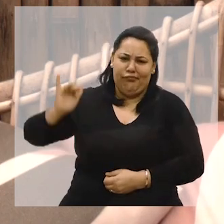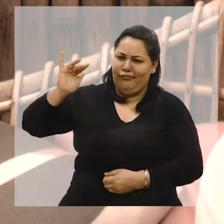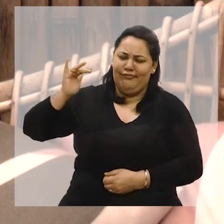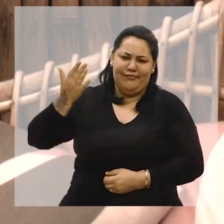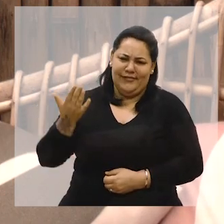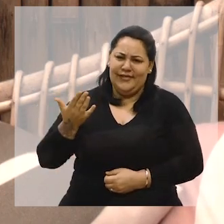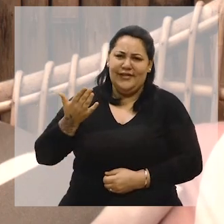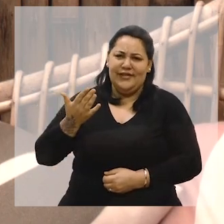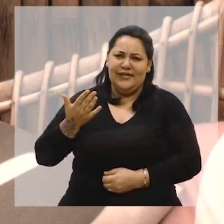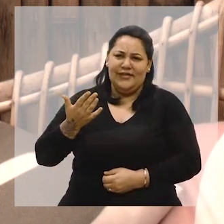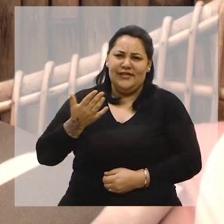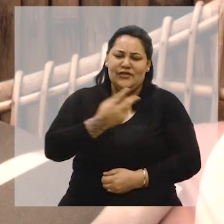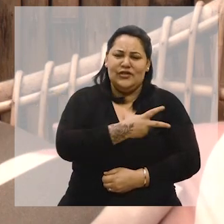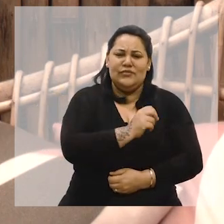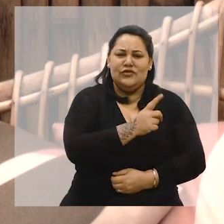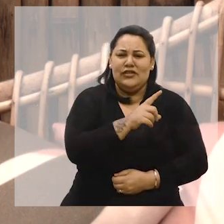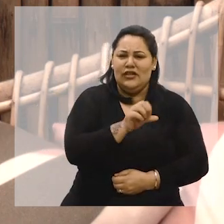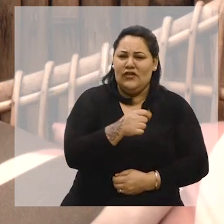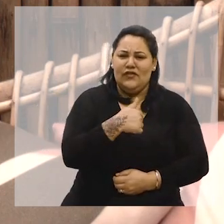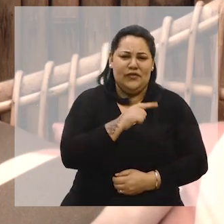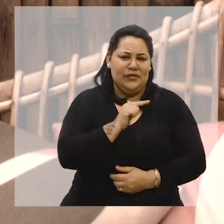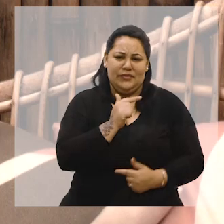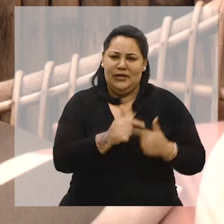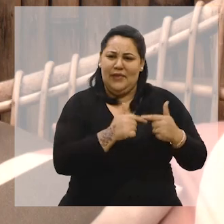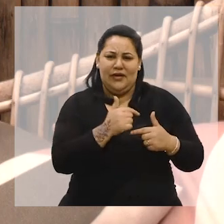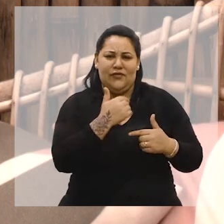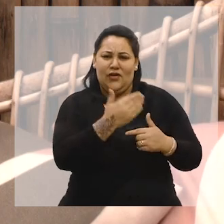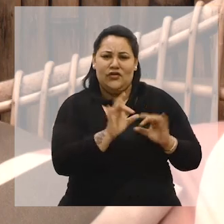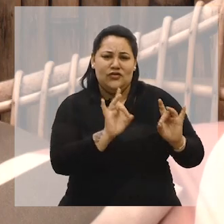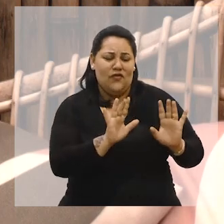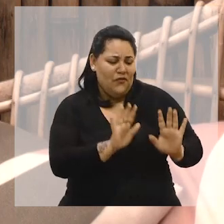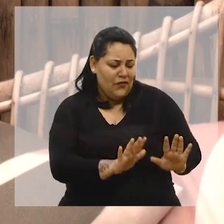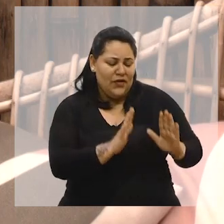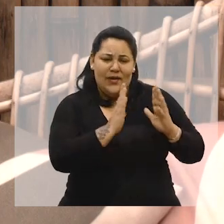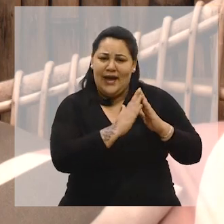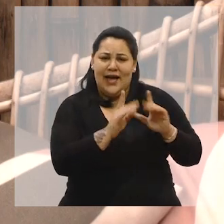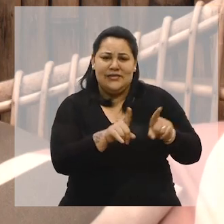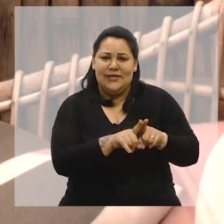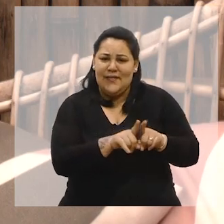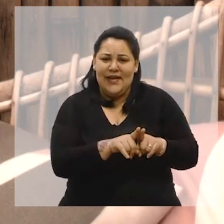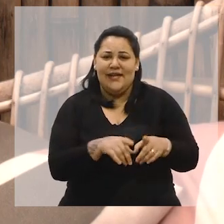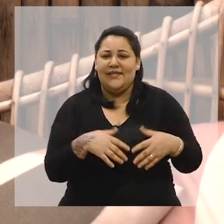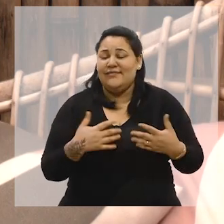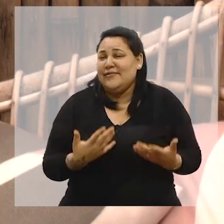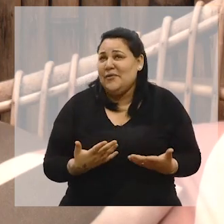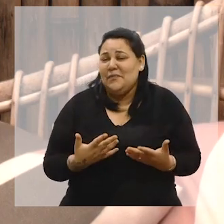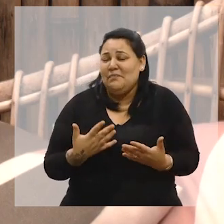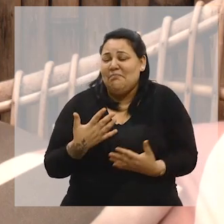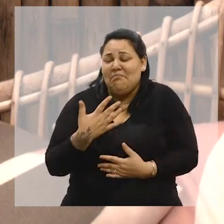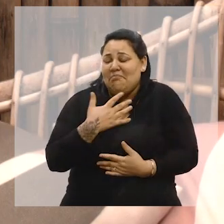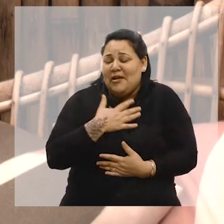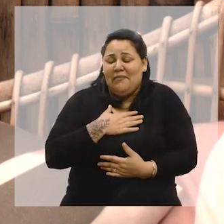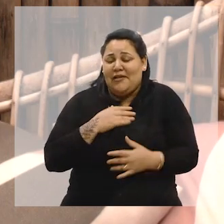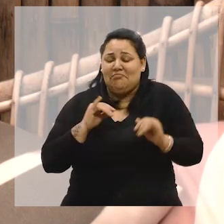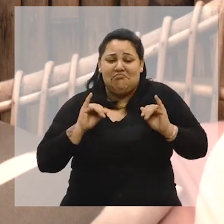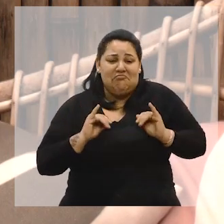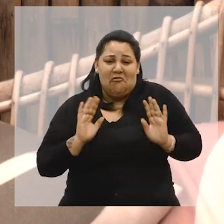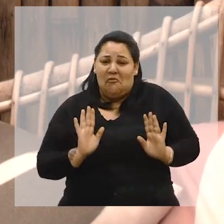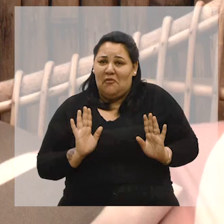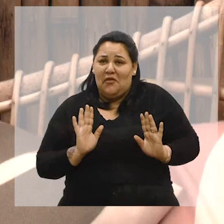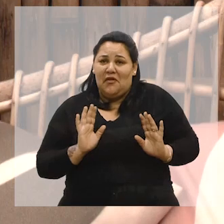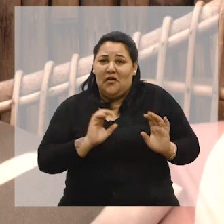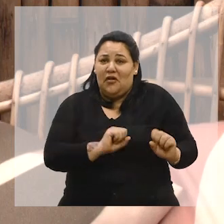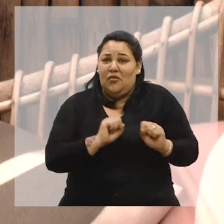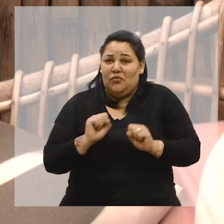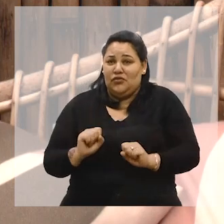criados. Desde 2019, eu não trabalho fora, eu só cuido da minha casa. Então, é muito cômodo, assim. Eu poderia ficar